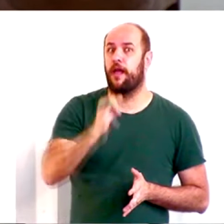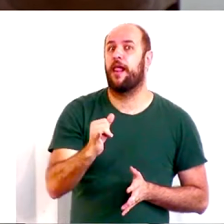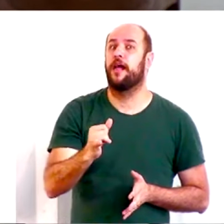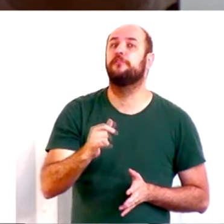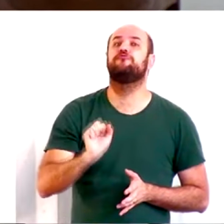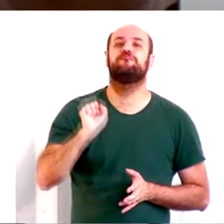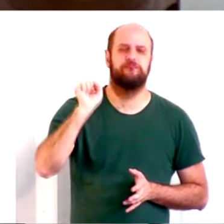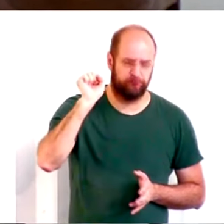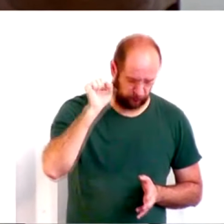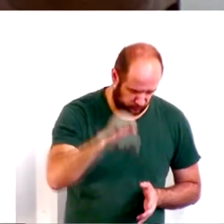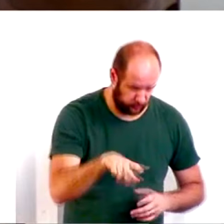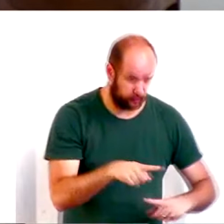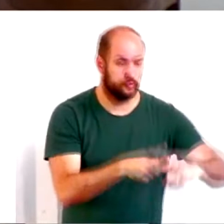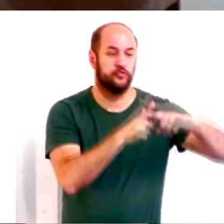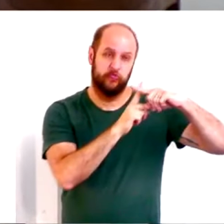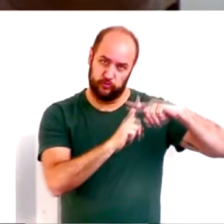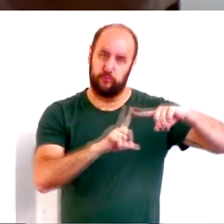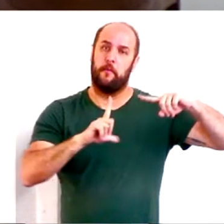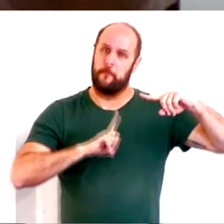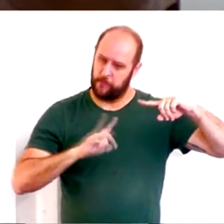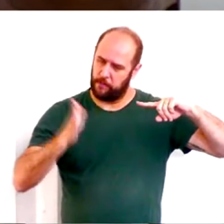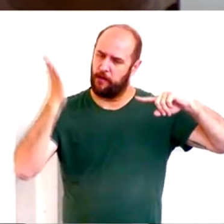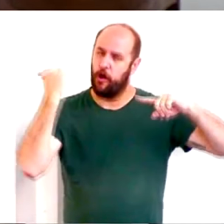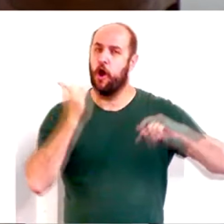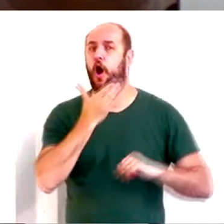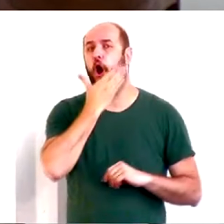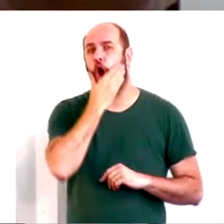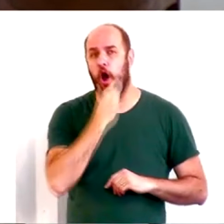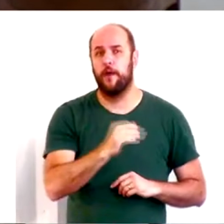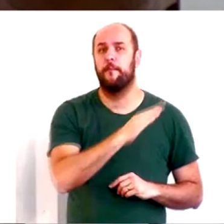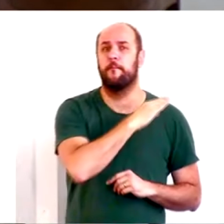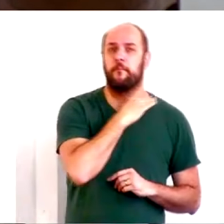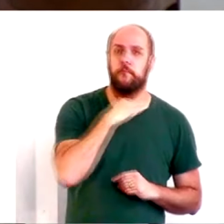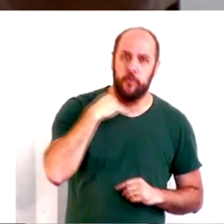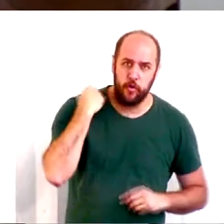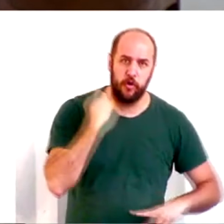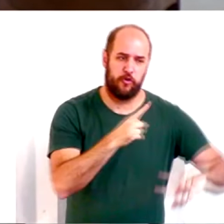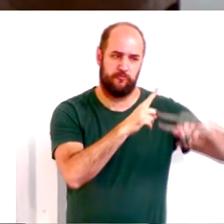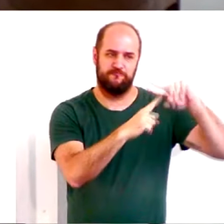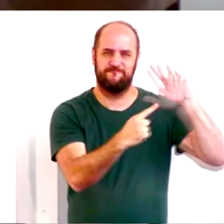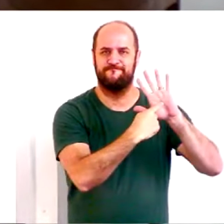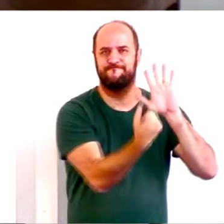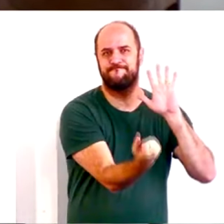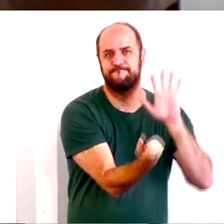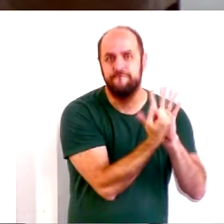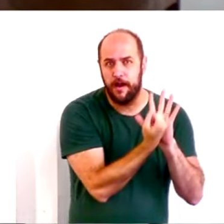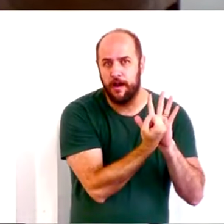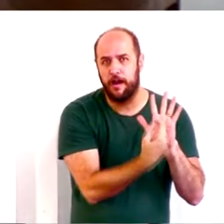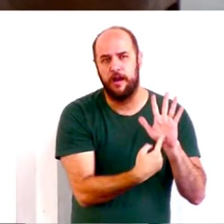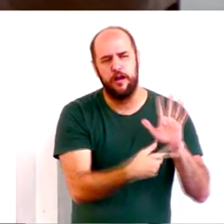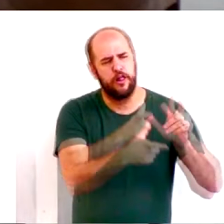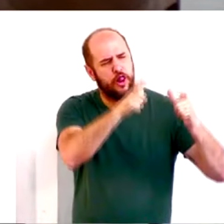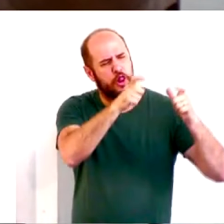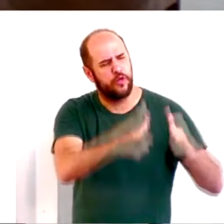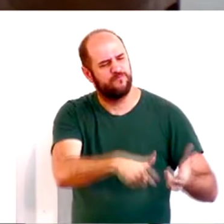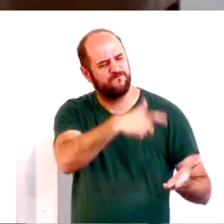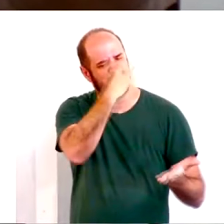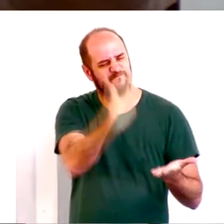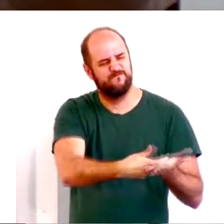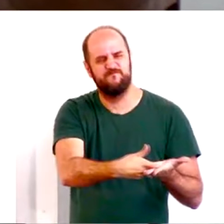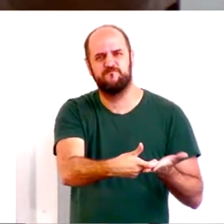existiu uma cruz um homem morreu nesta Cruz lugar de Humilhação